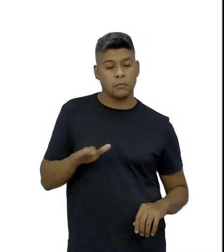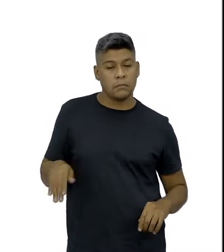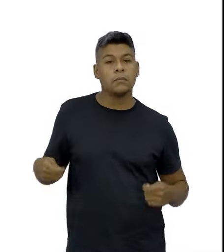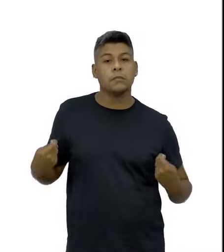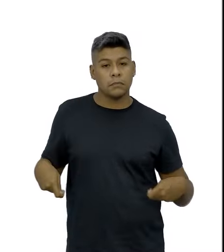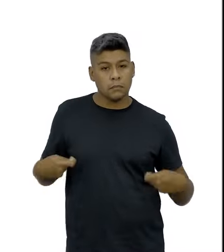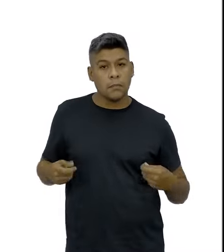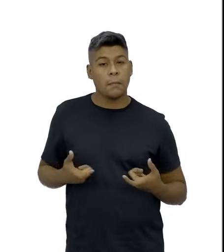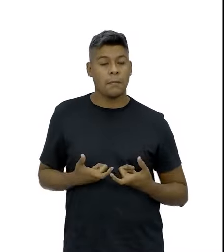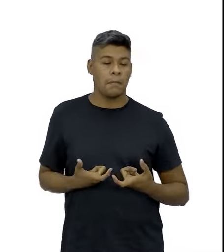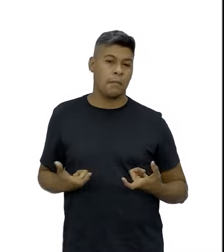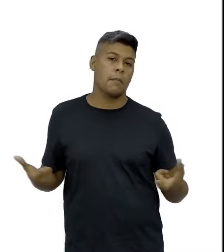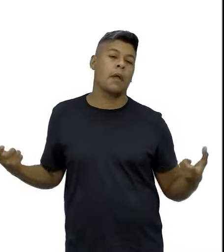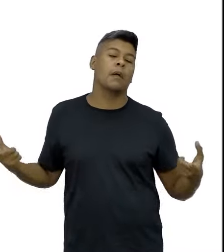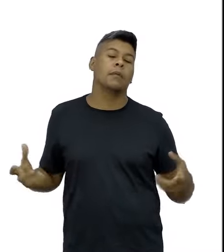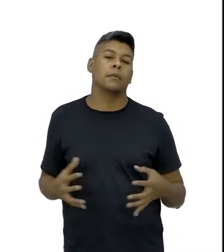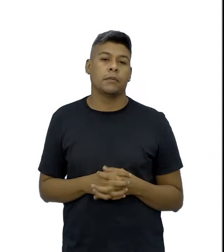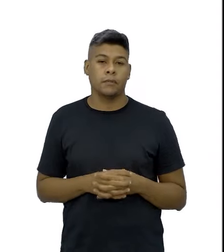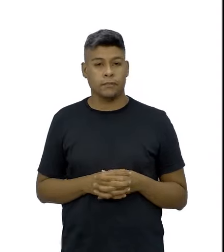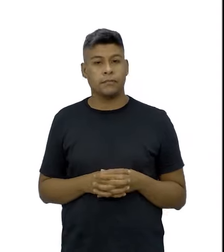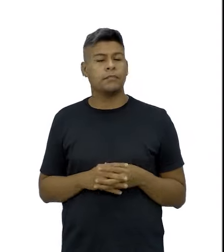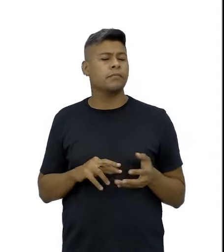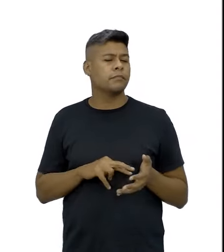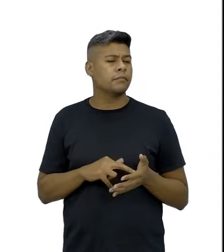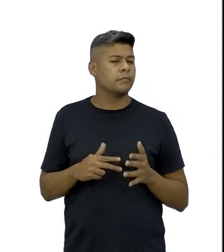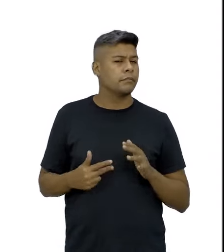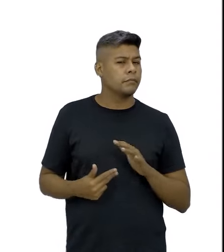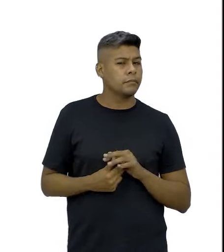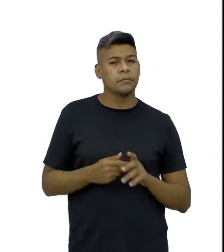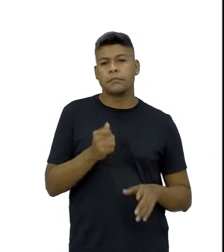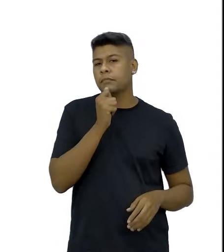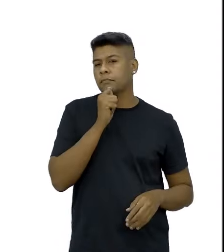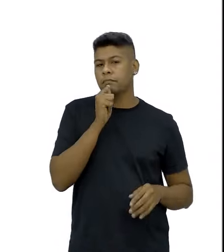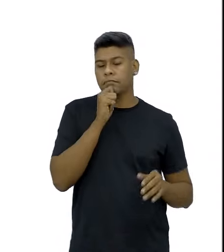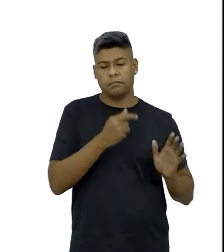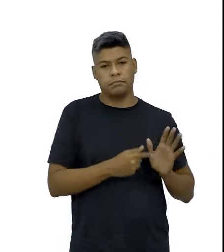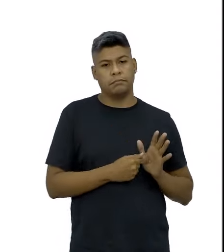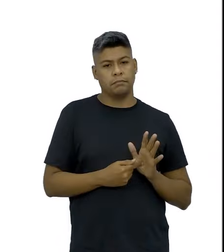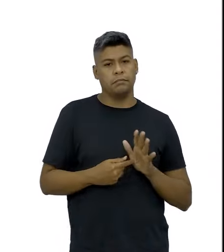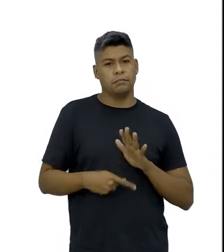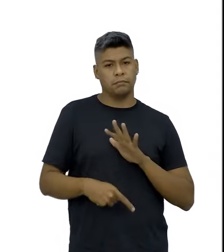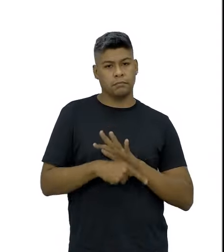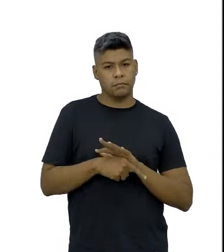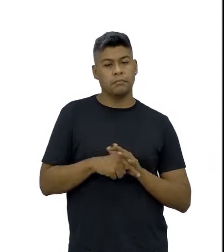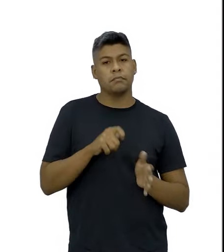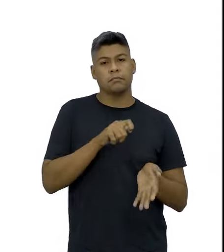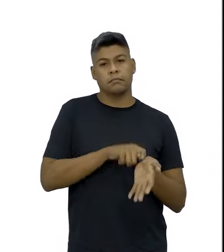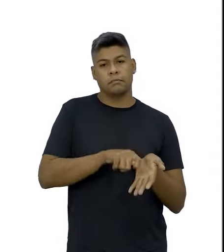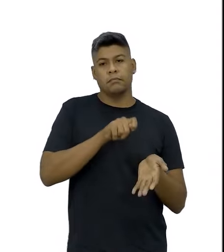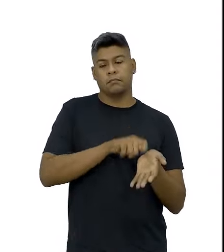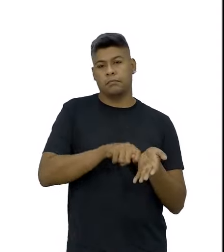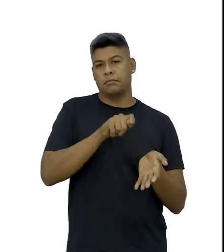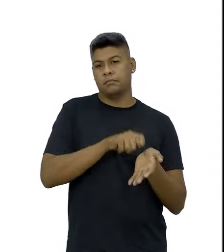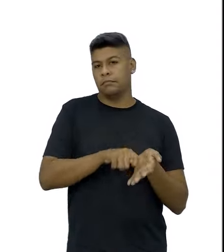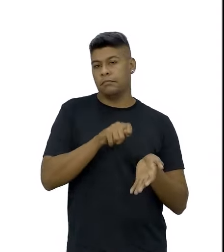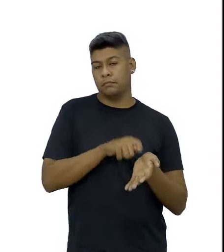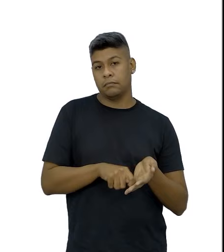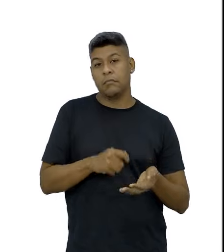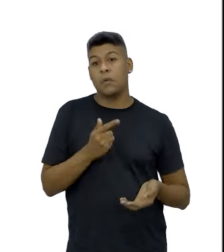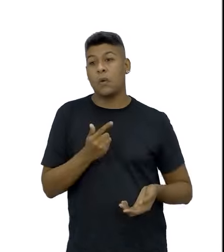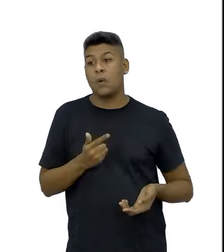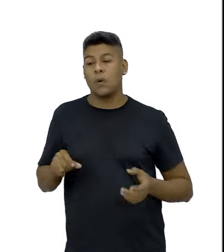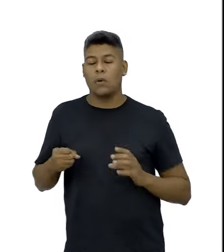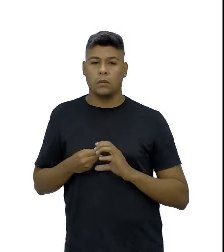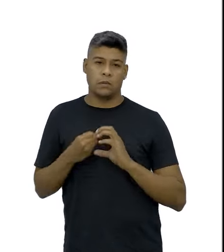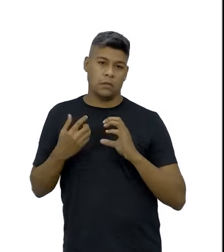devem ser a maioria nesse momento, ou seja, que ainda não expressam por meio da linguagem escrita, né? Outro